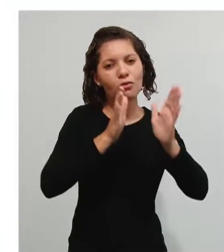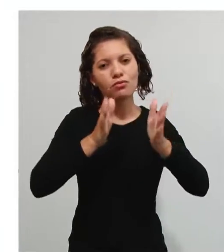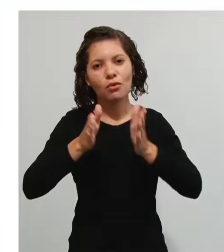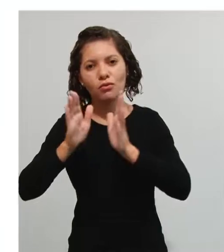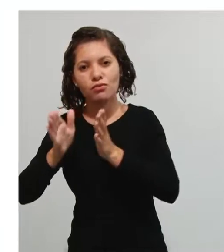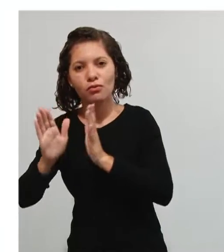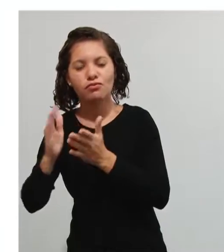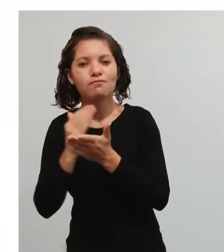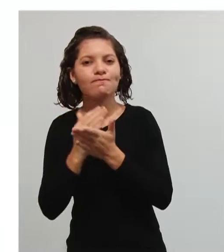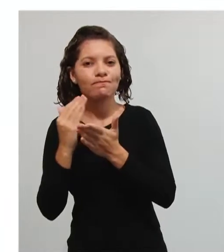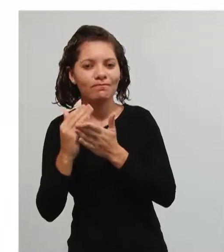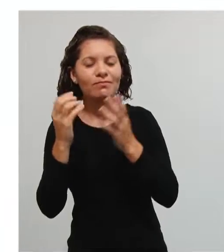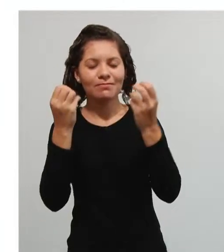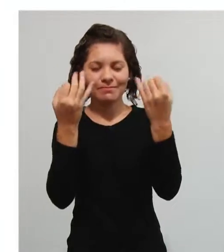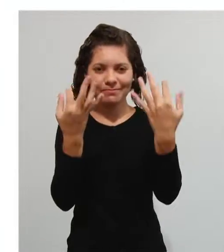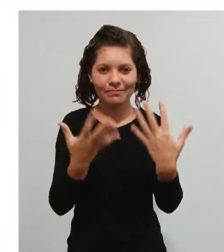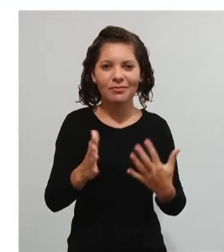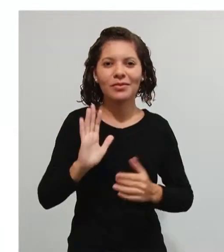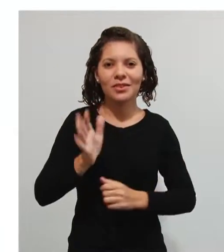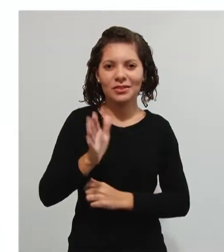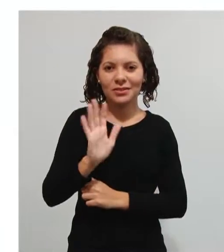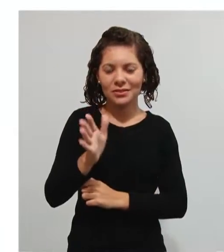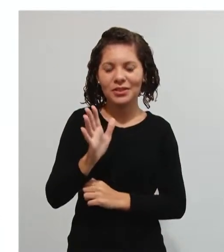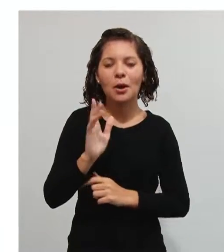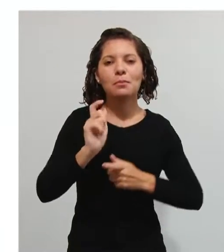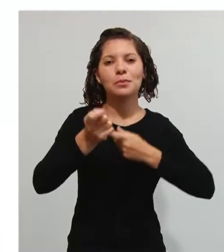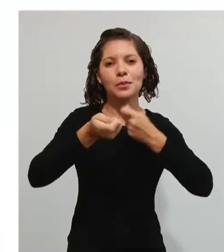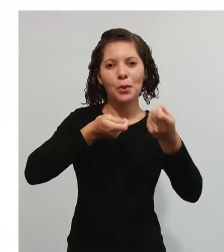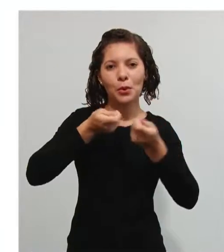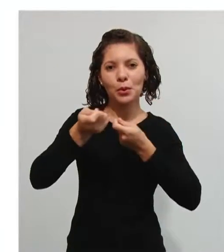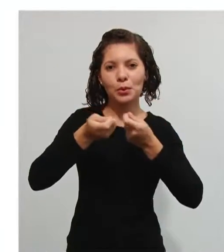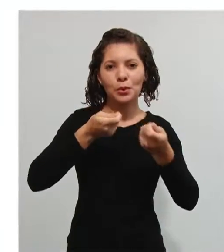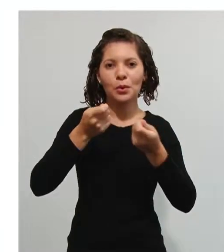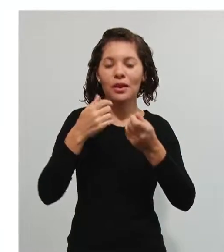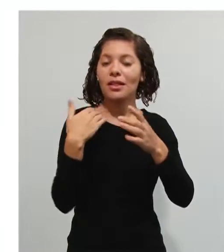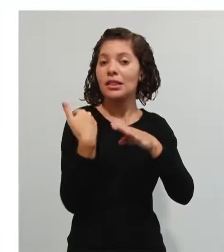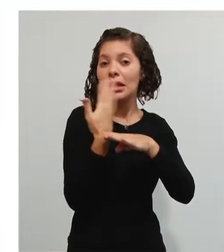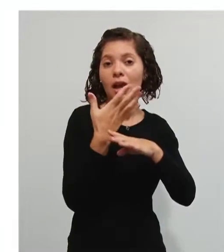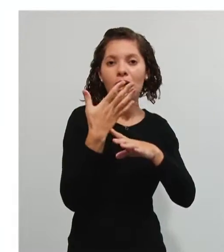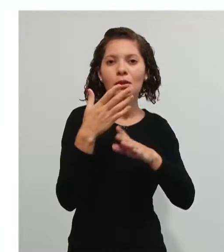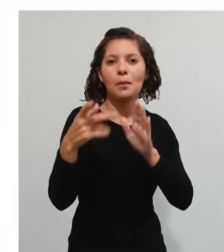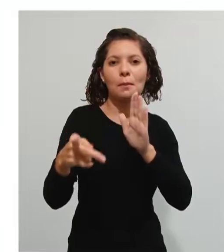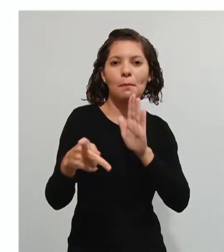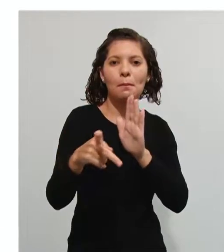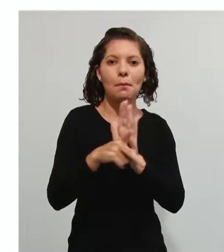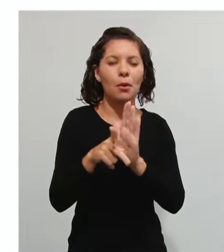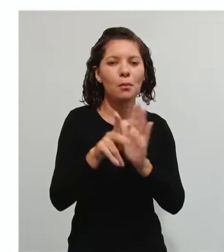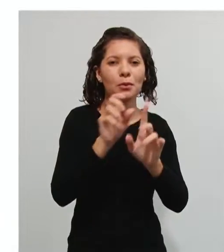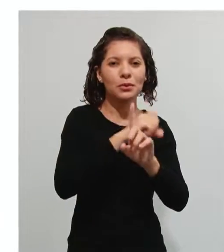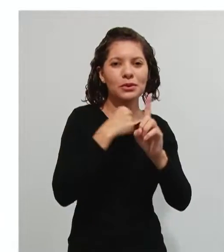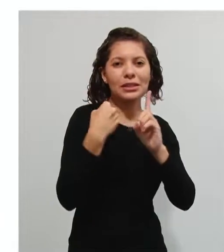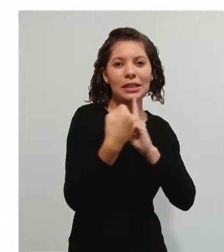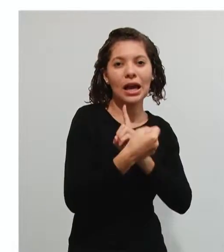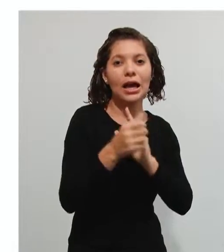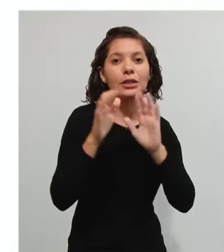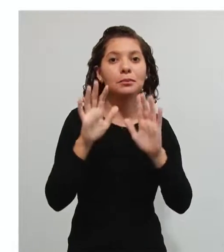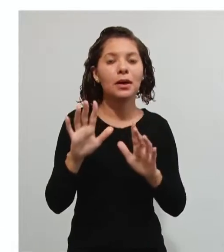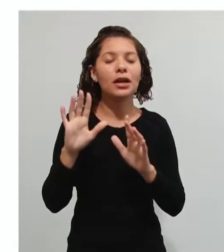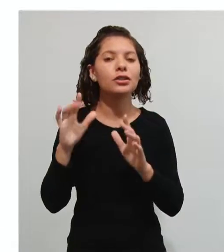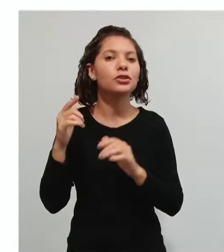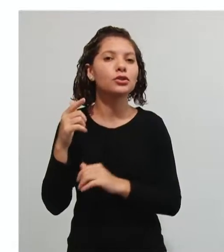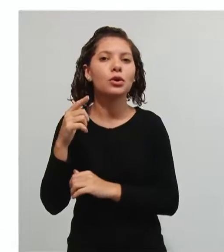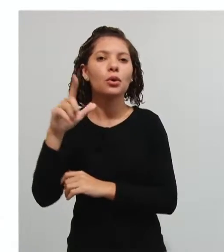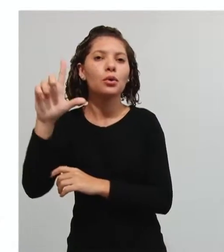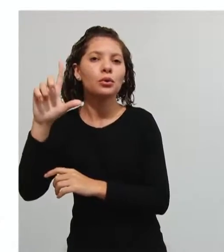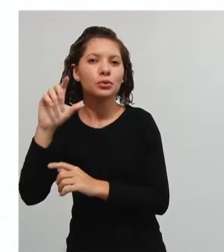interno e o que é controle externo. O controle o controle interno na